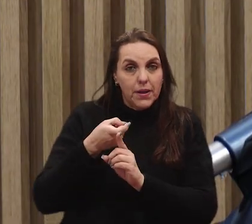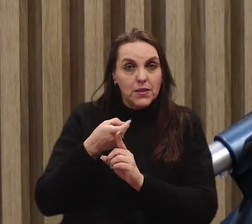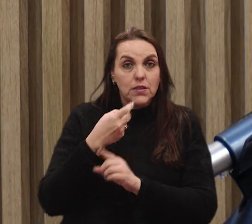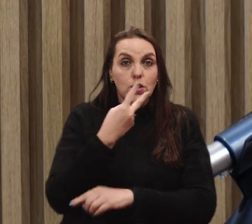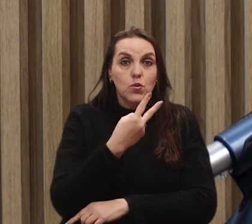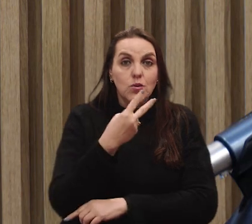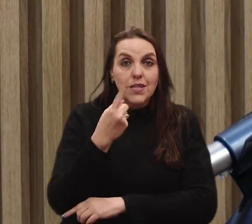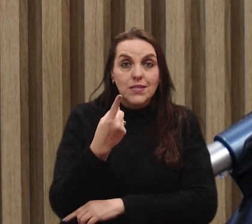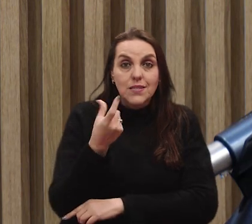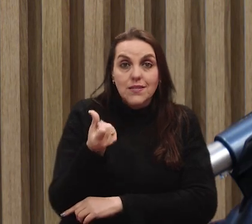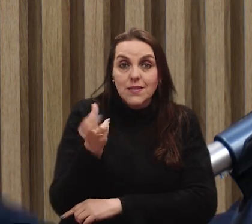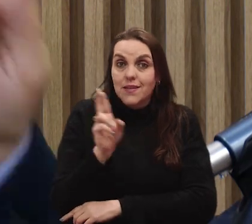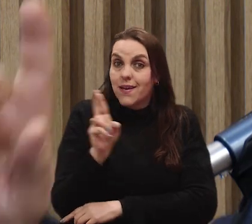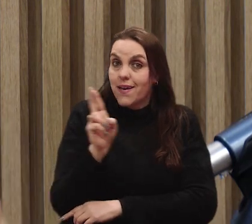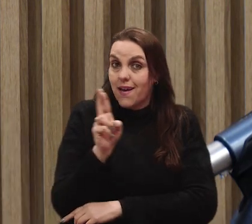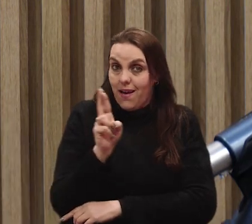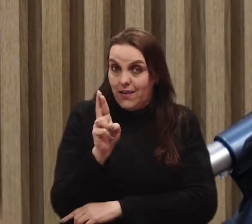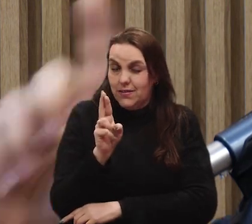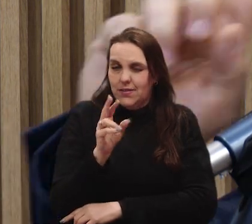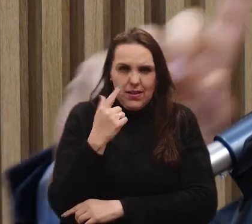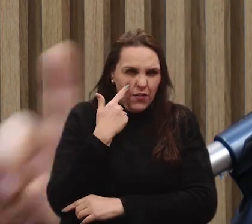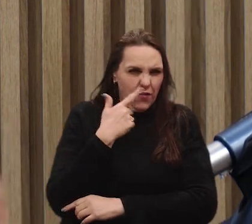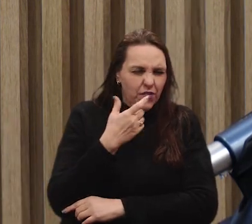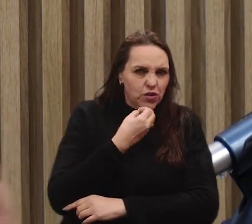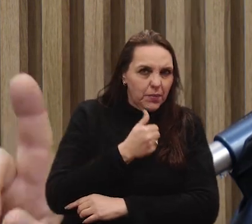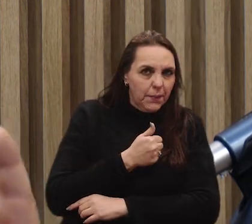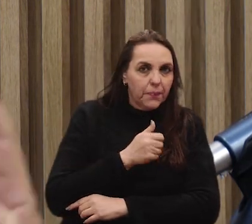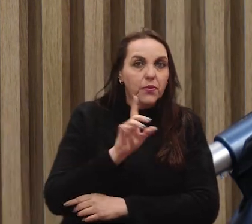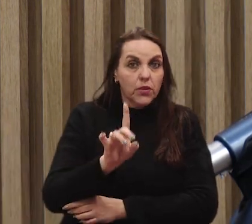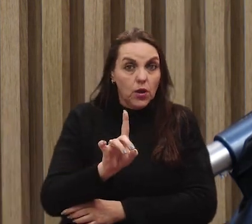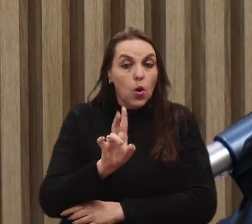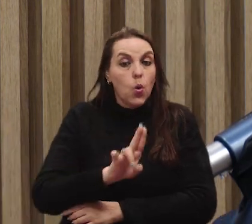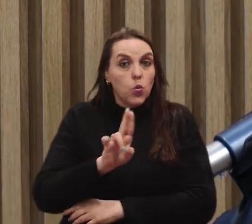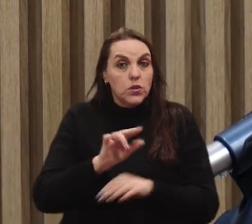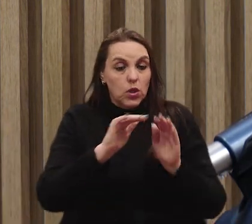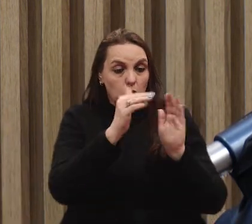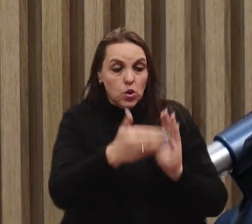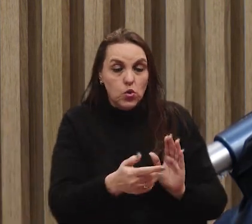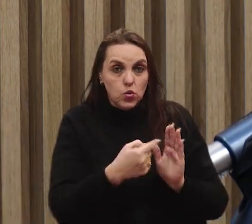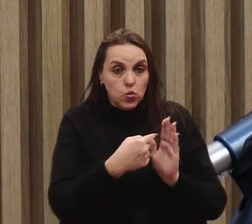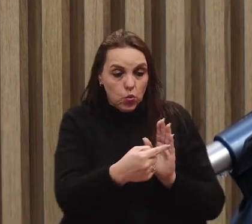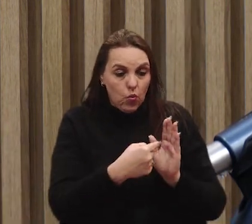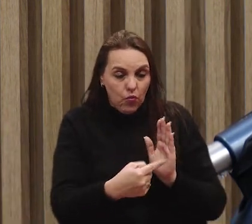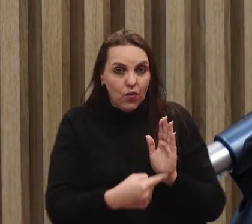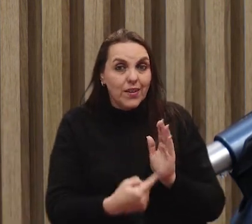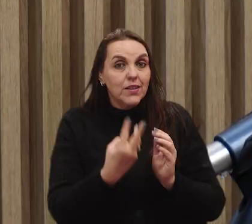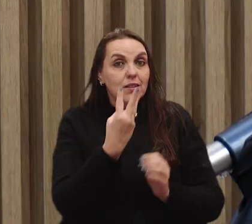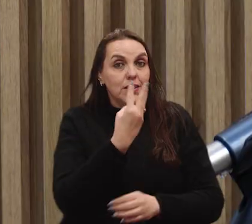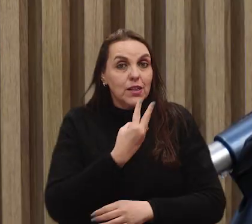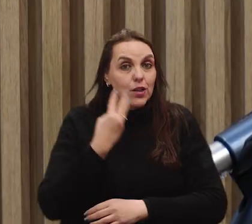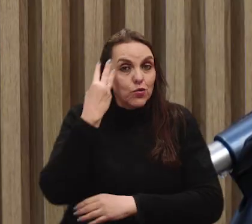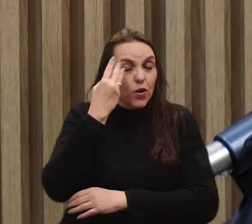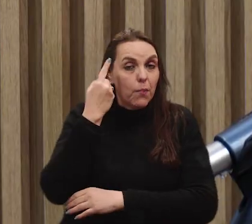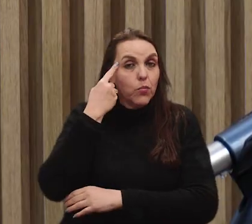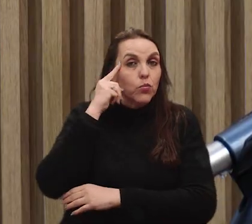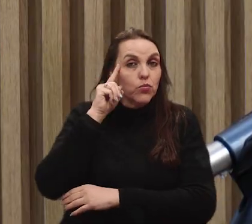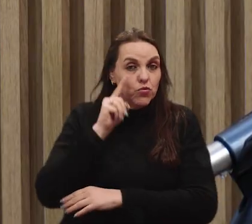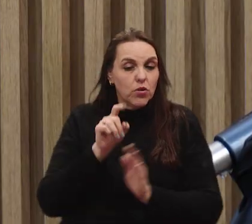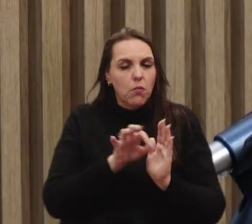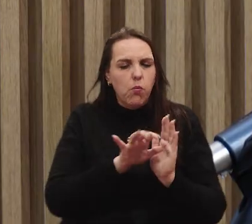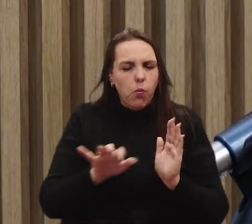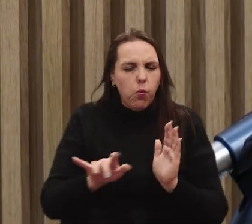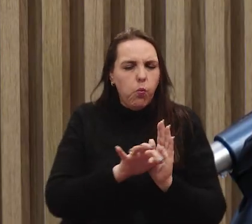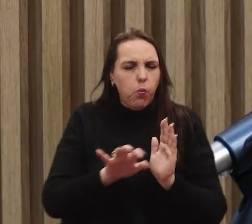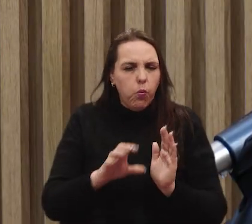dá R$216 a conta. Então, veja bem, usando uma estufa apenas 3 horas por dia, que tu fica muito mais que esse